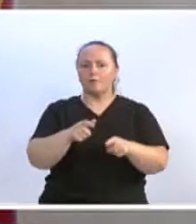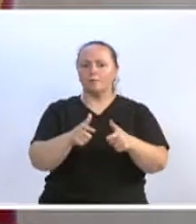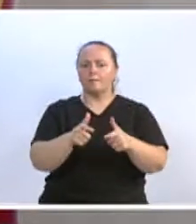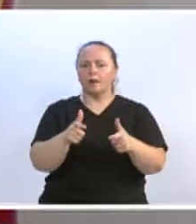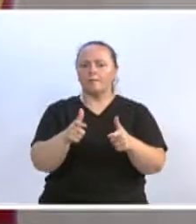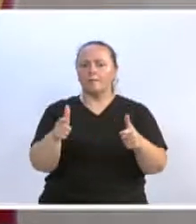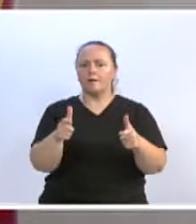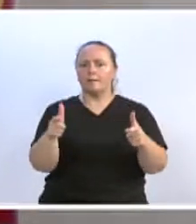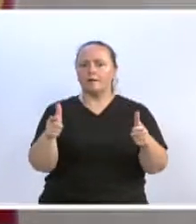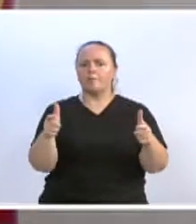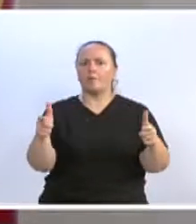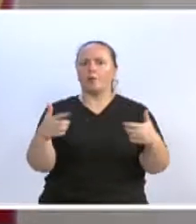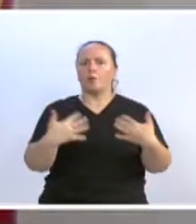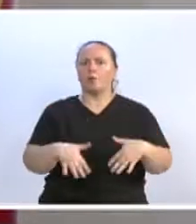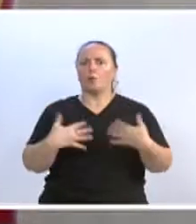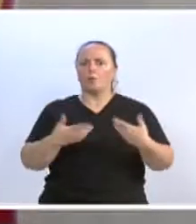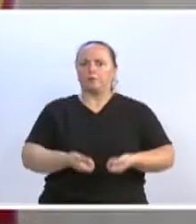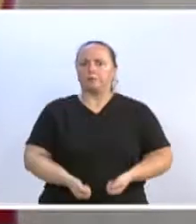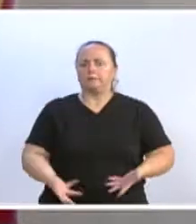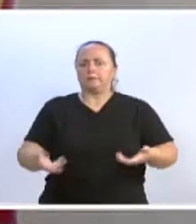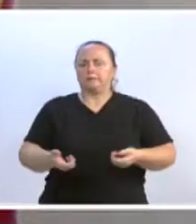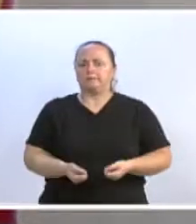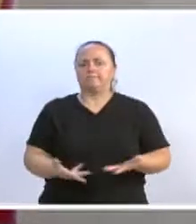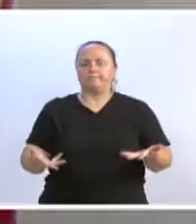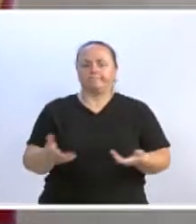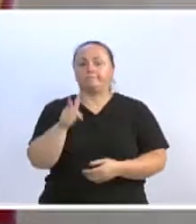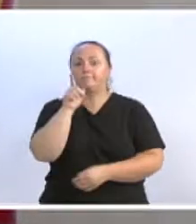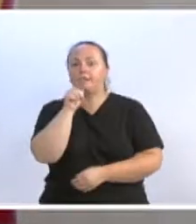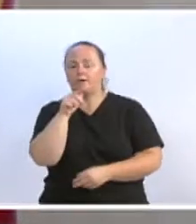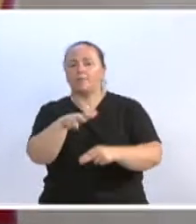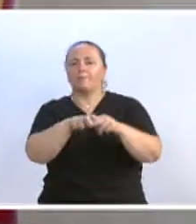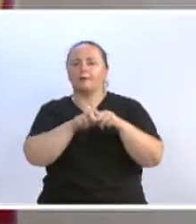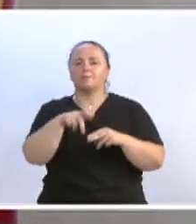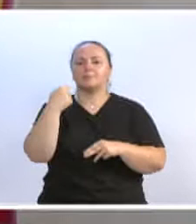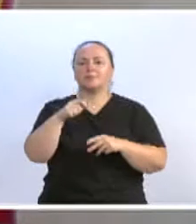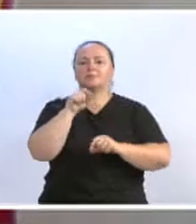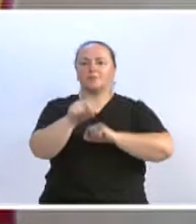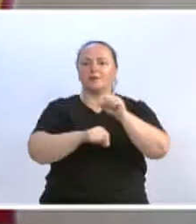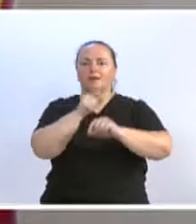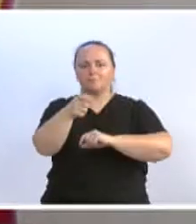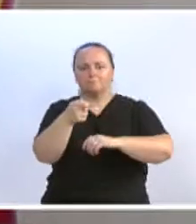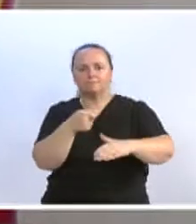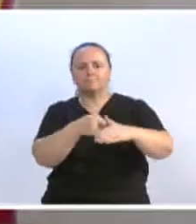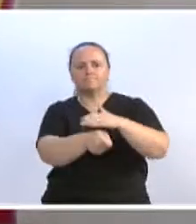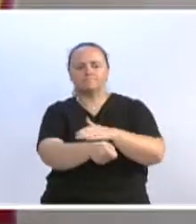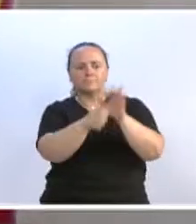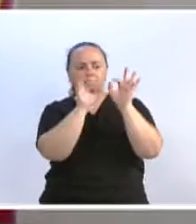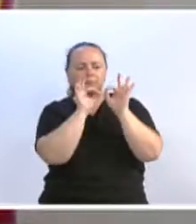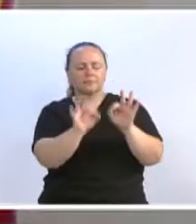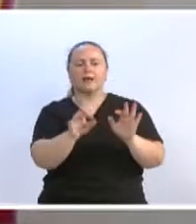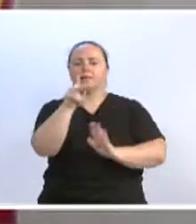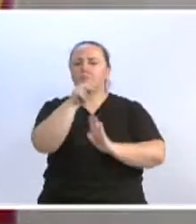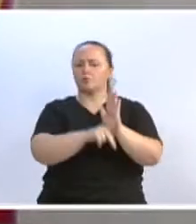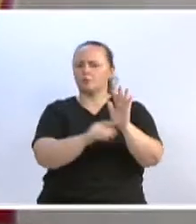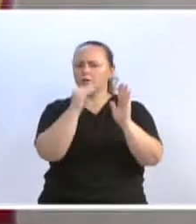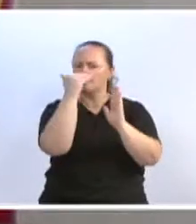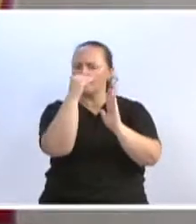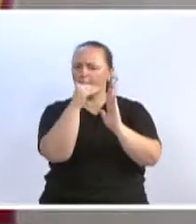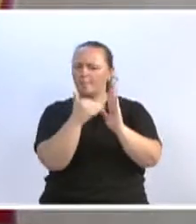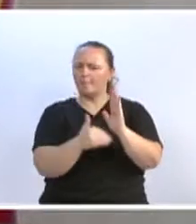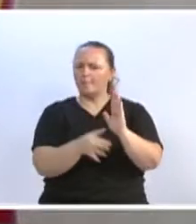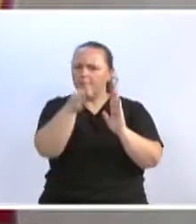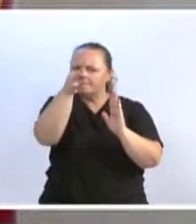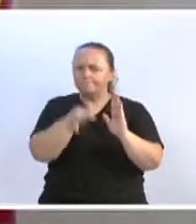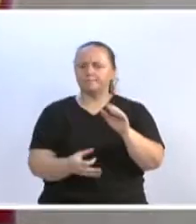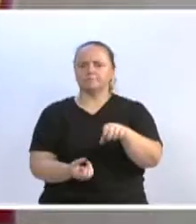impostos e assim e assim sendo assim precisamos ver os recursos bem aplicados projeto sempre sendo feitos pela grande família